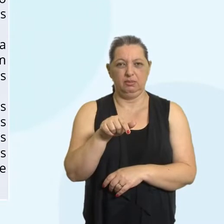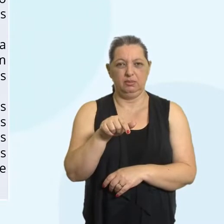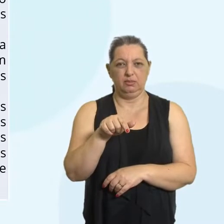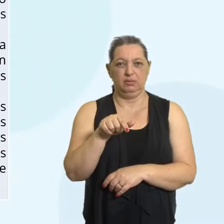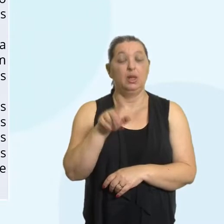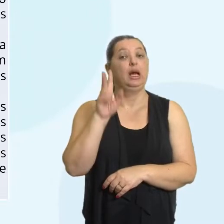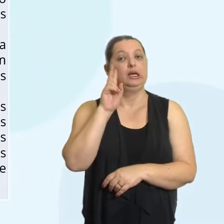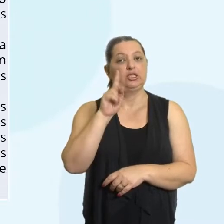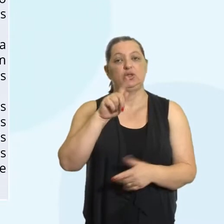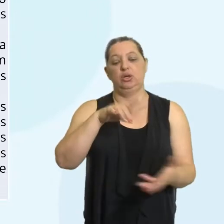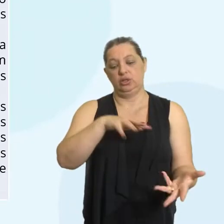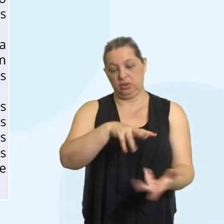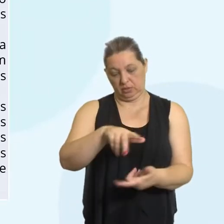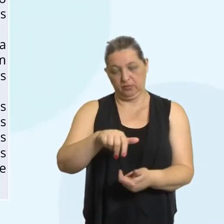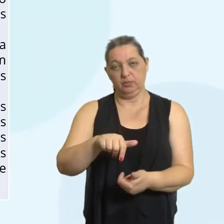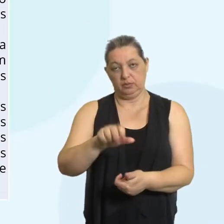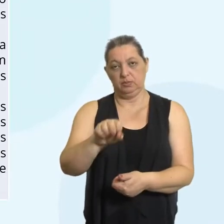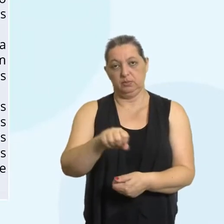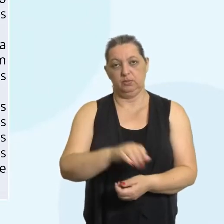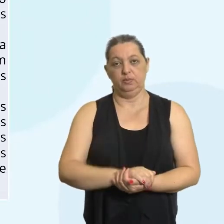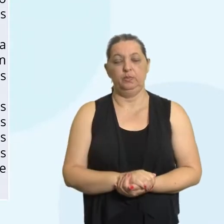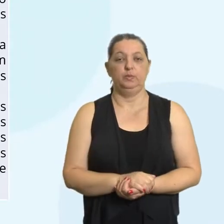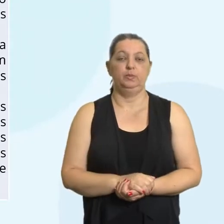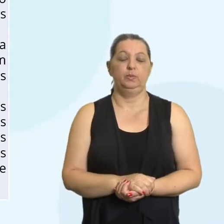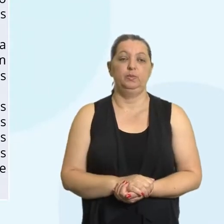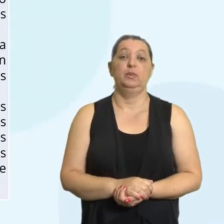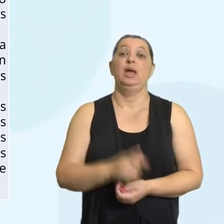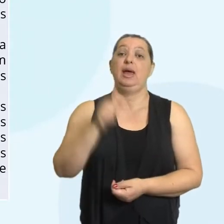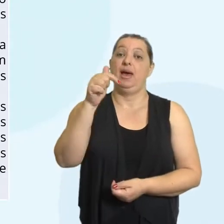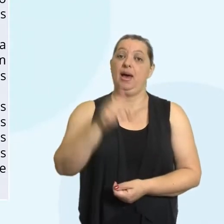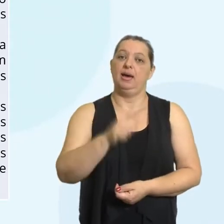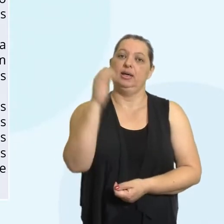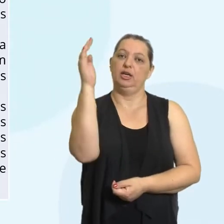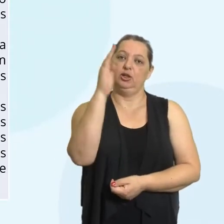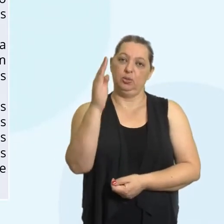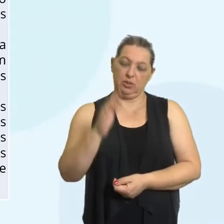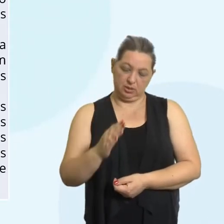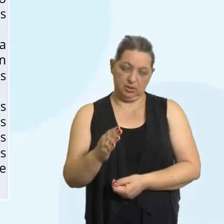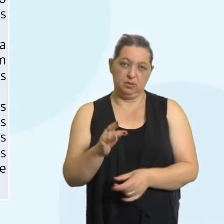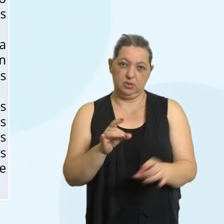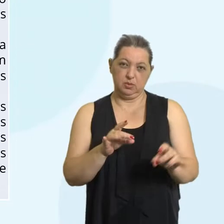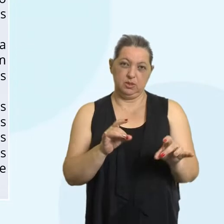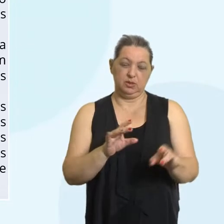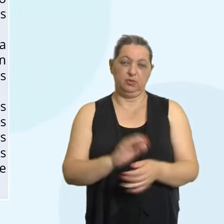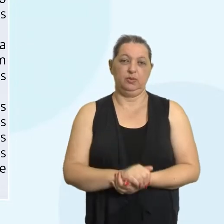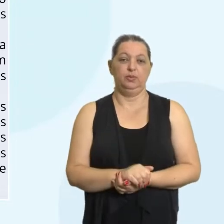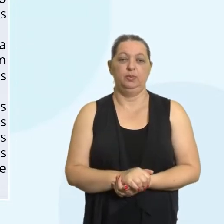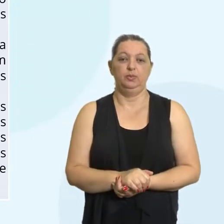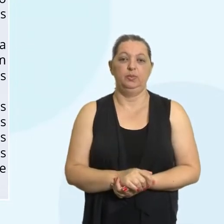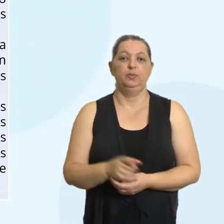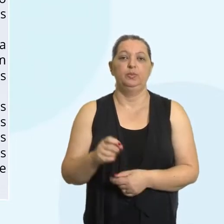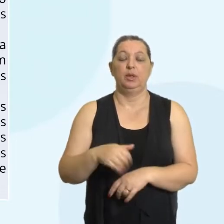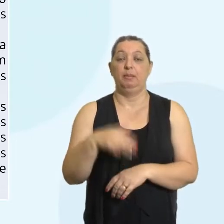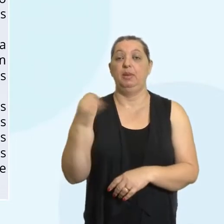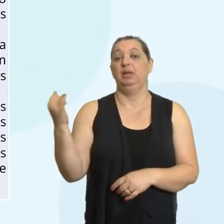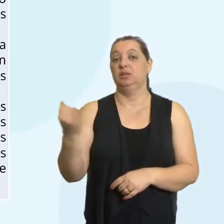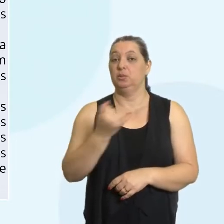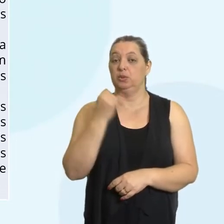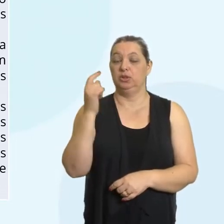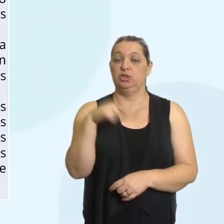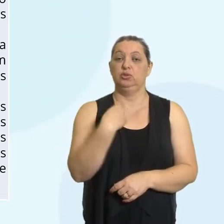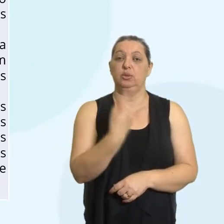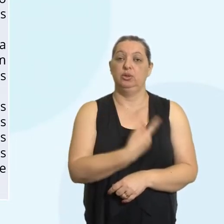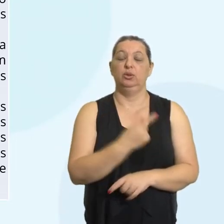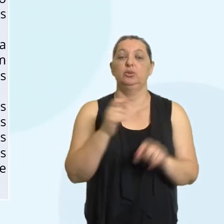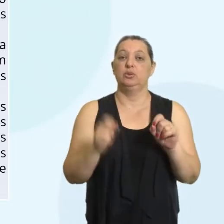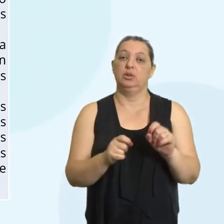geografia história e geografia é ir no Brasil Mais especificamente que né que é que é o que mais importa para gente e